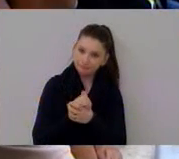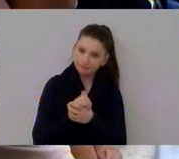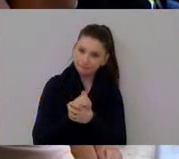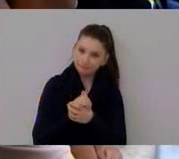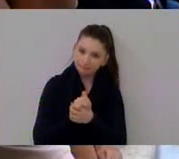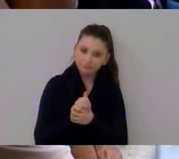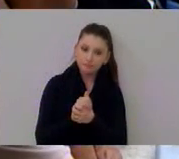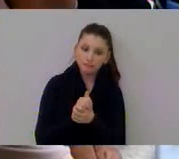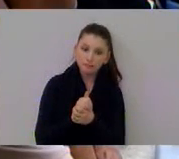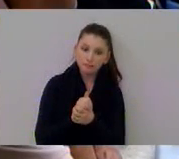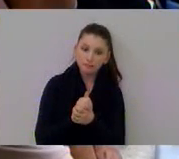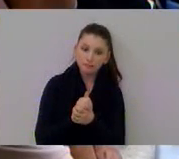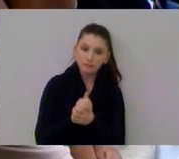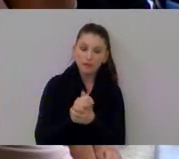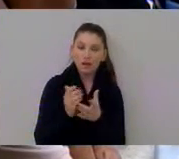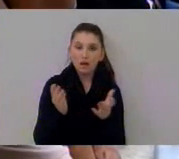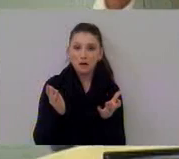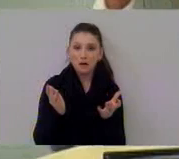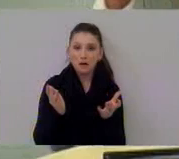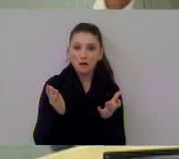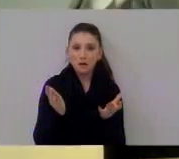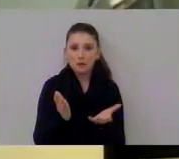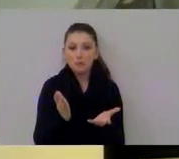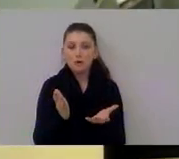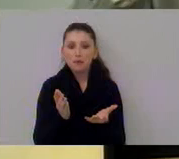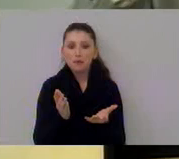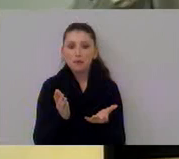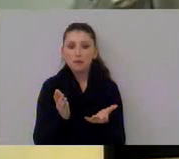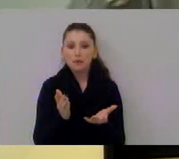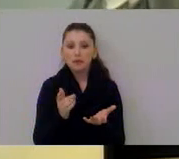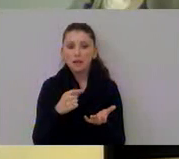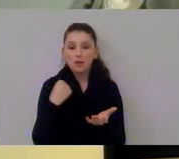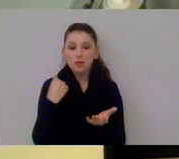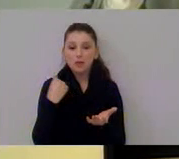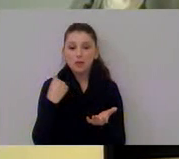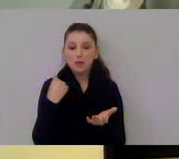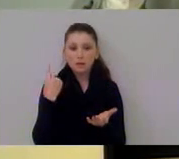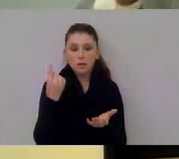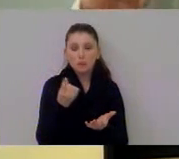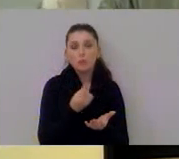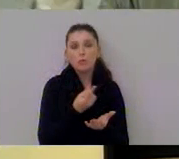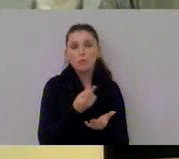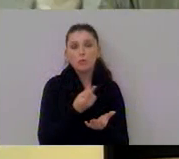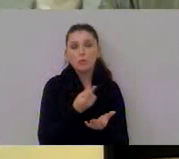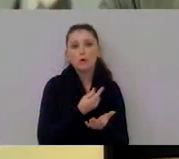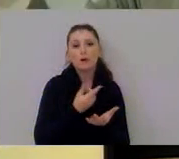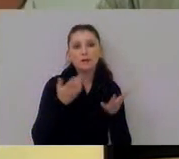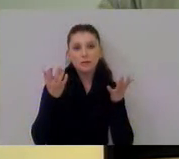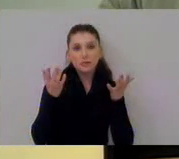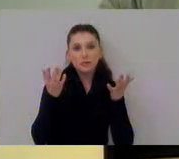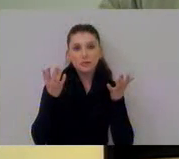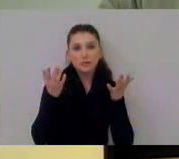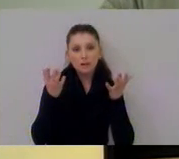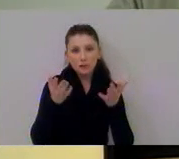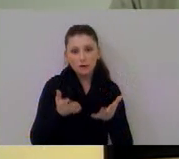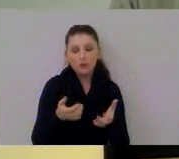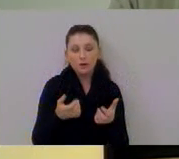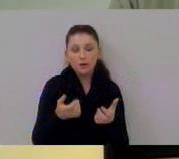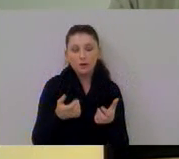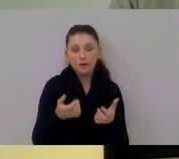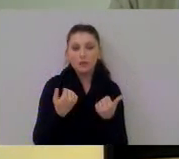por obrigação de fazer que isto chegue até